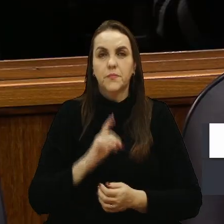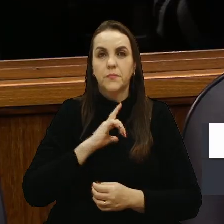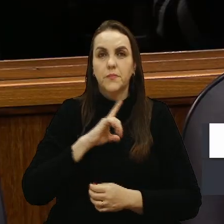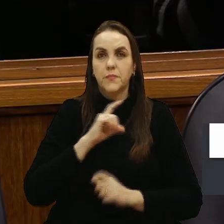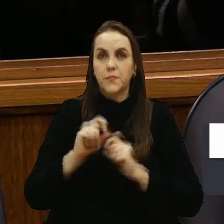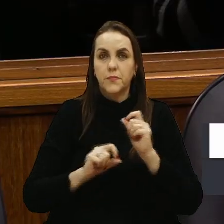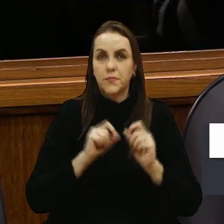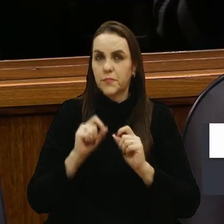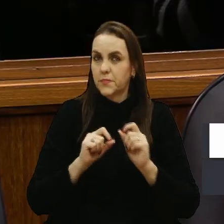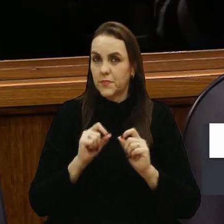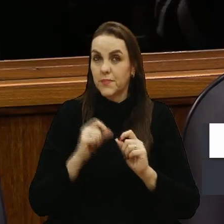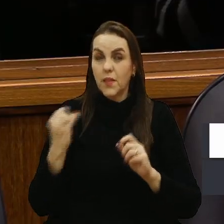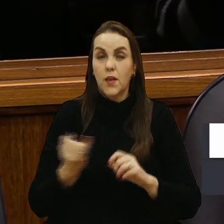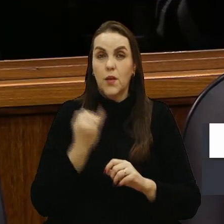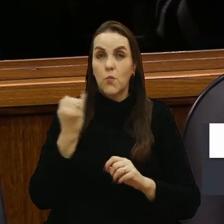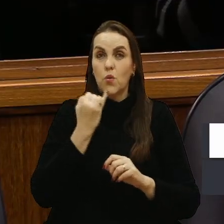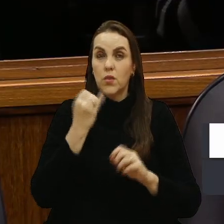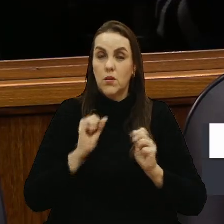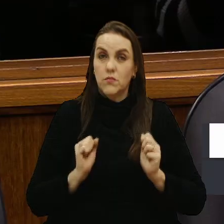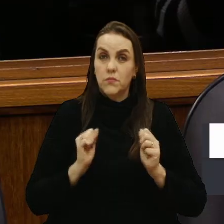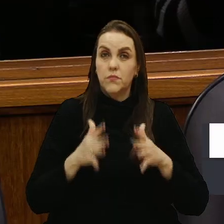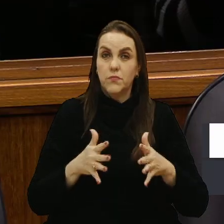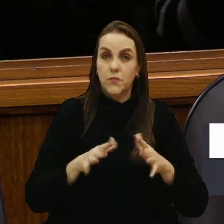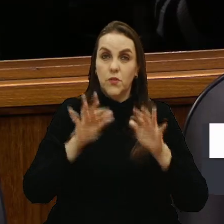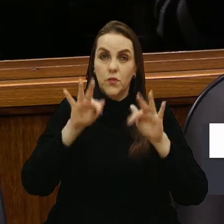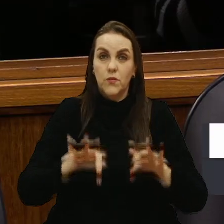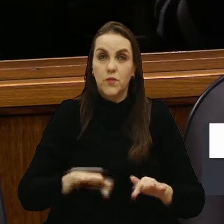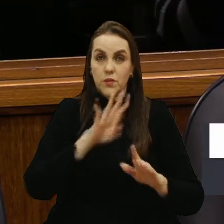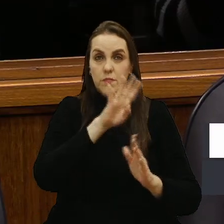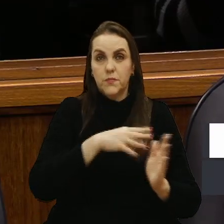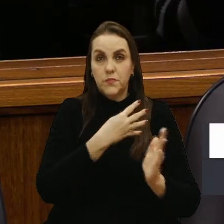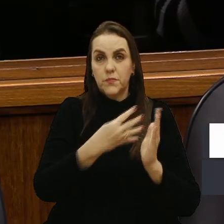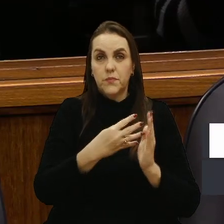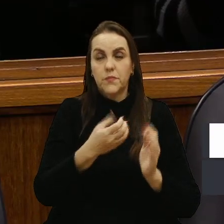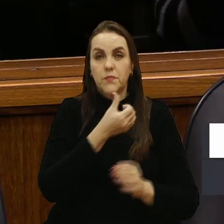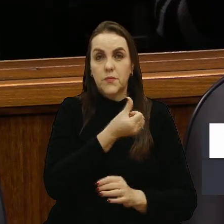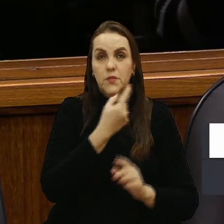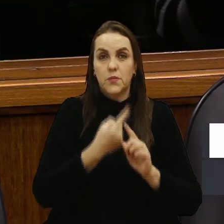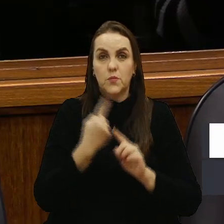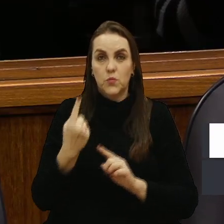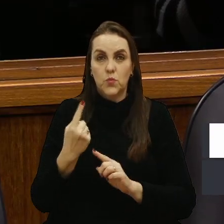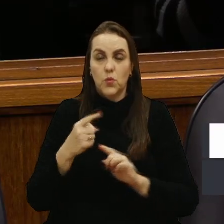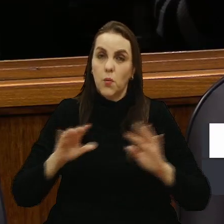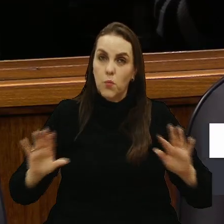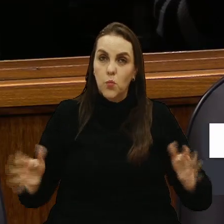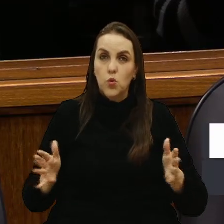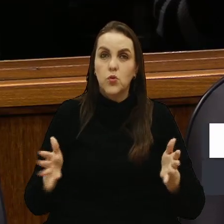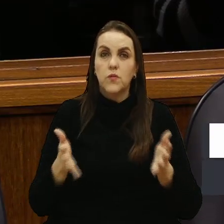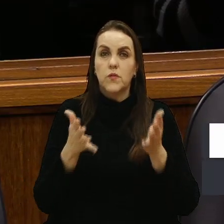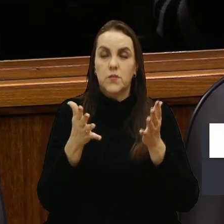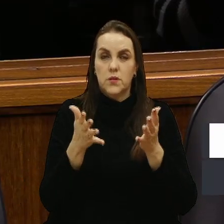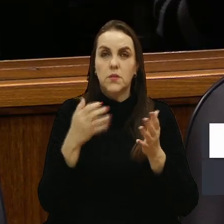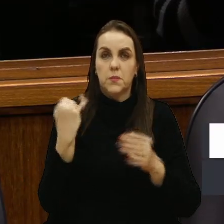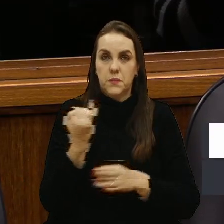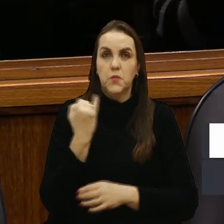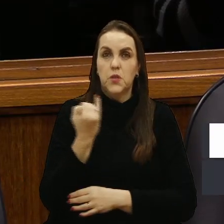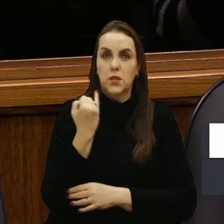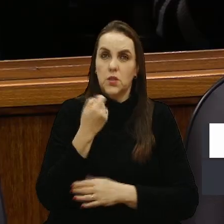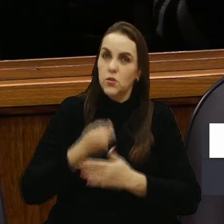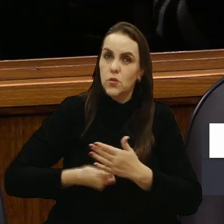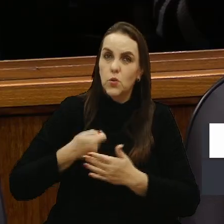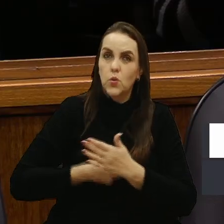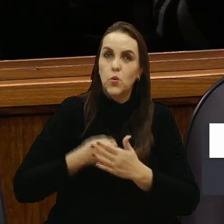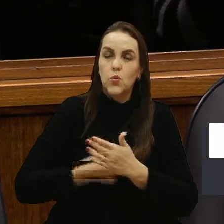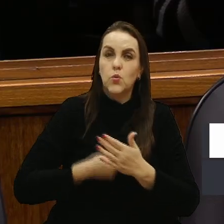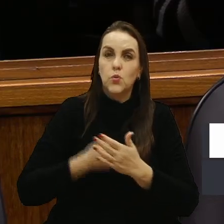um importante ato pelo fim da escala 6x1. É uma motivação muito grande lutar